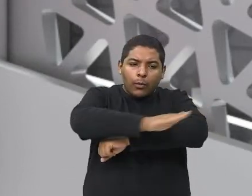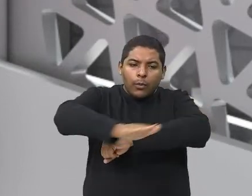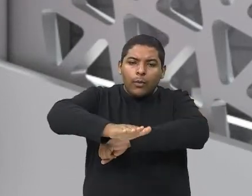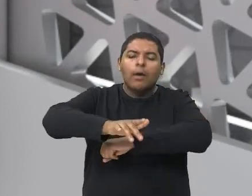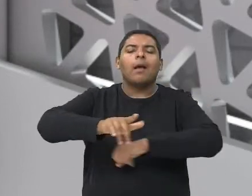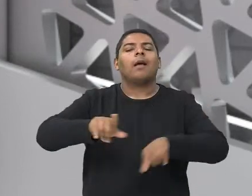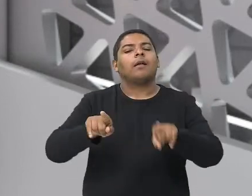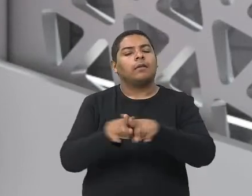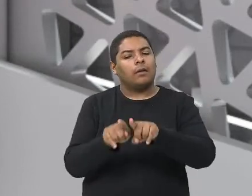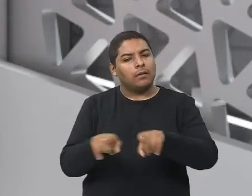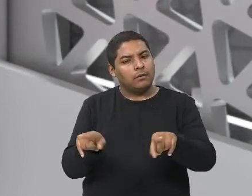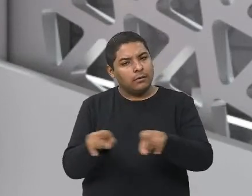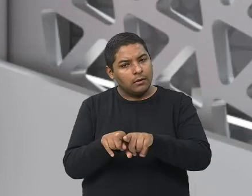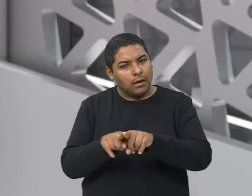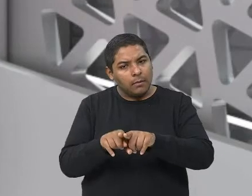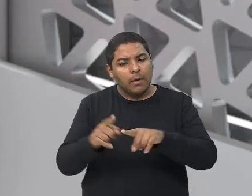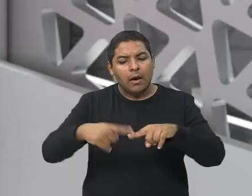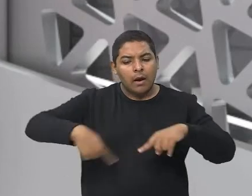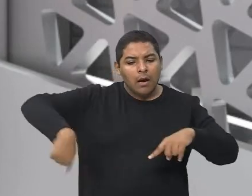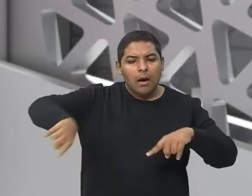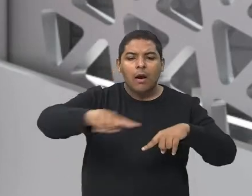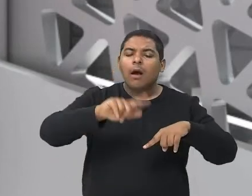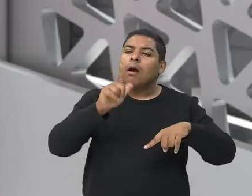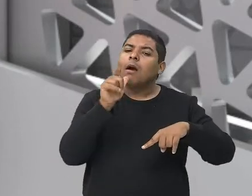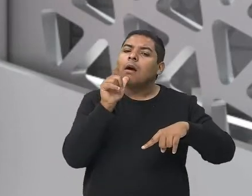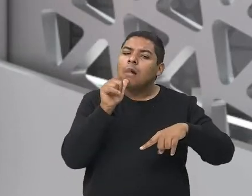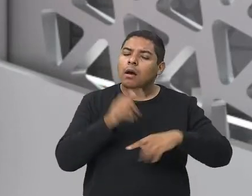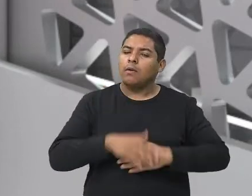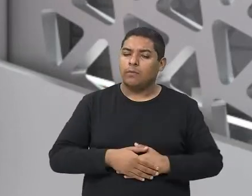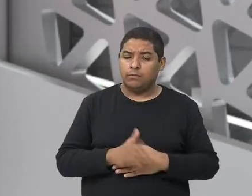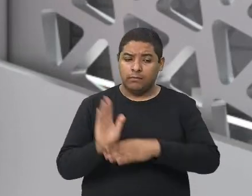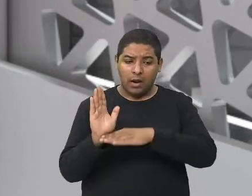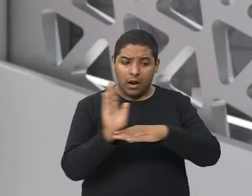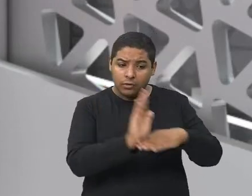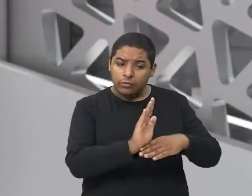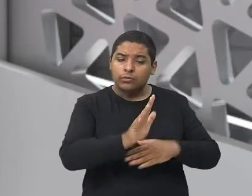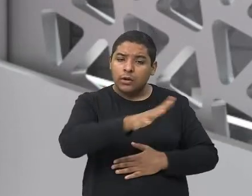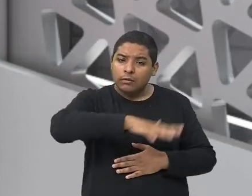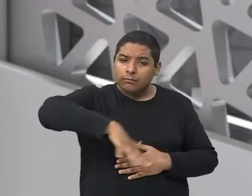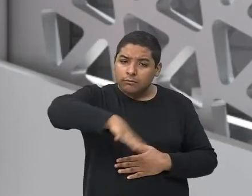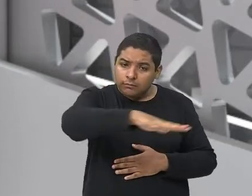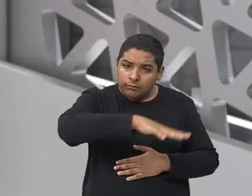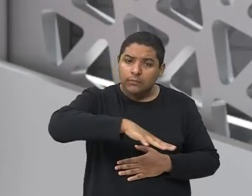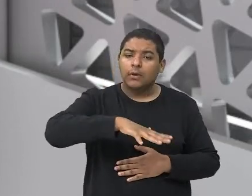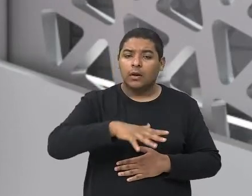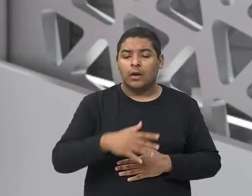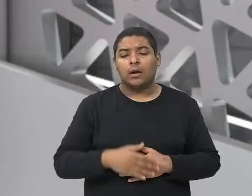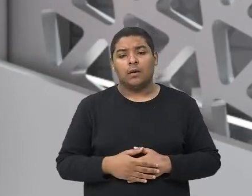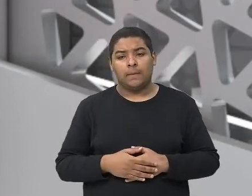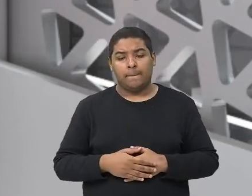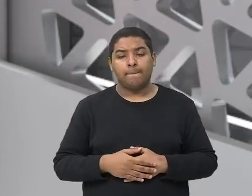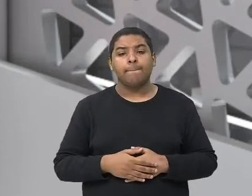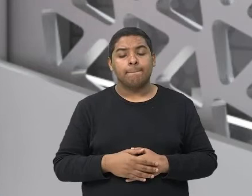que vai ter aí esse aquífero, né, que vai ajudar tanto na parte